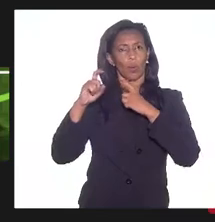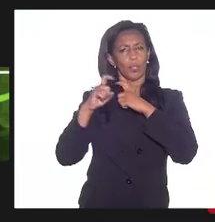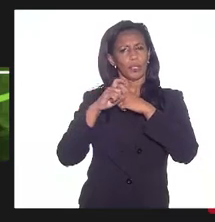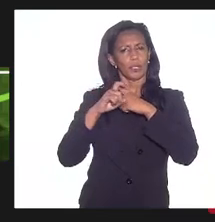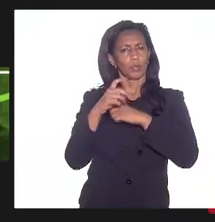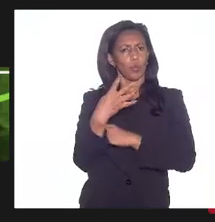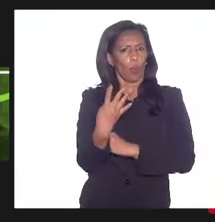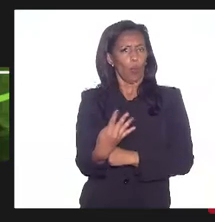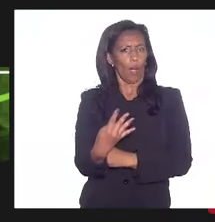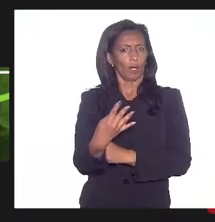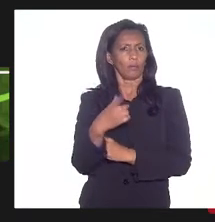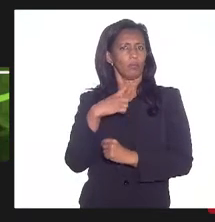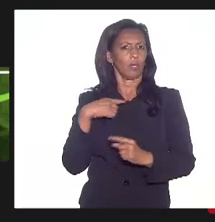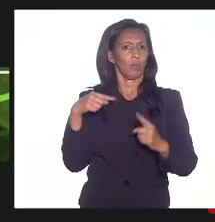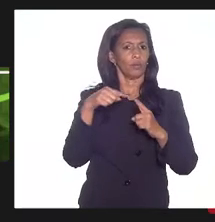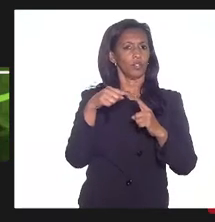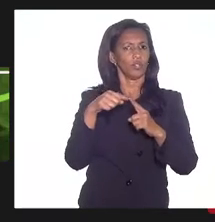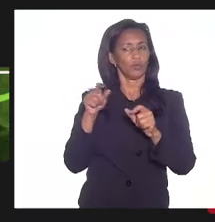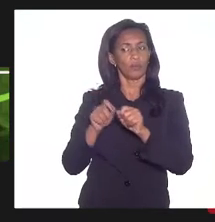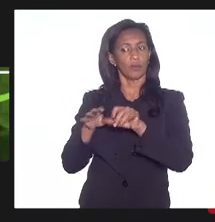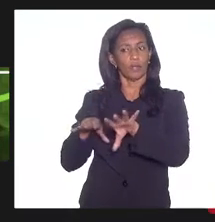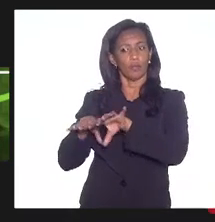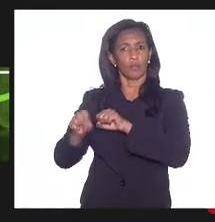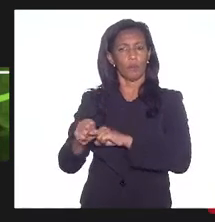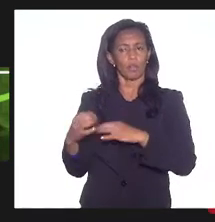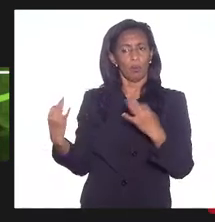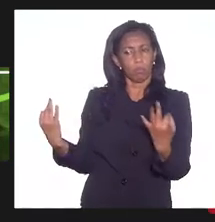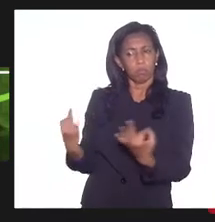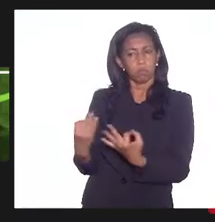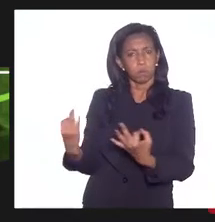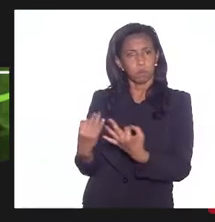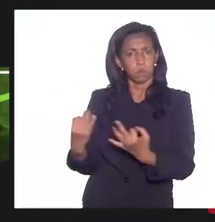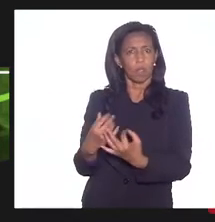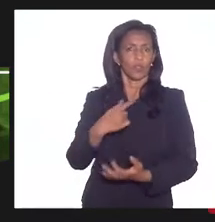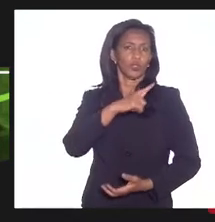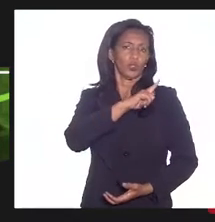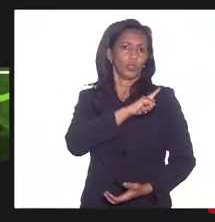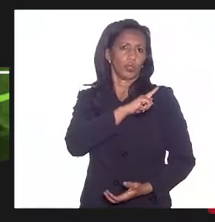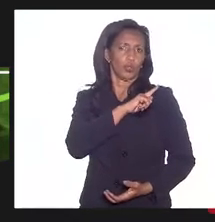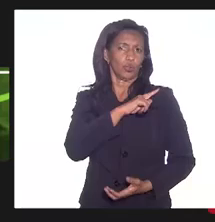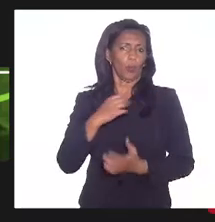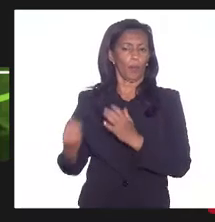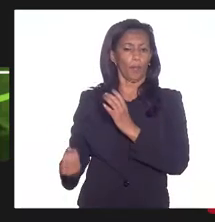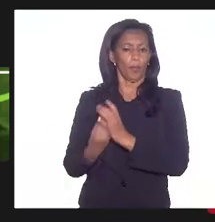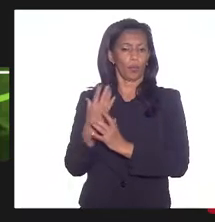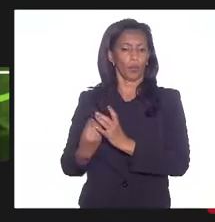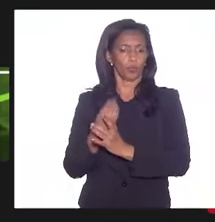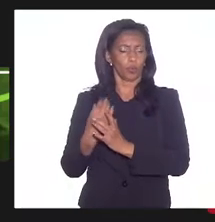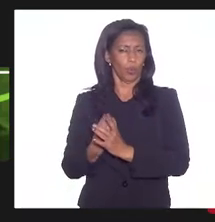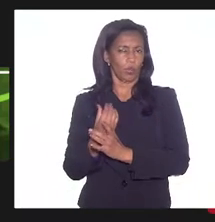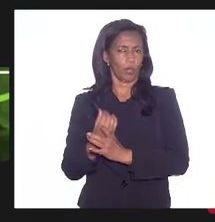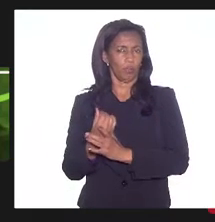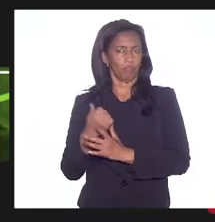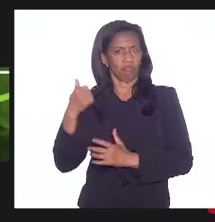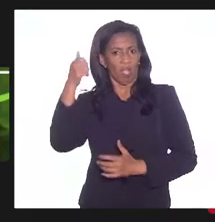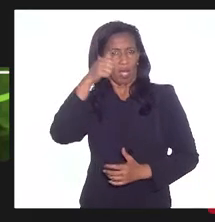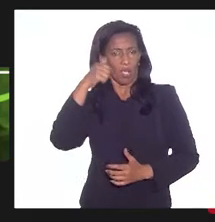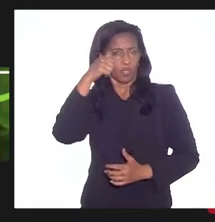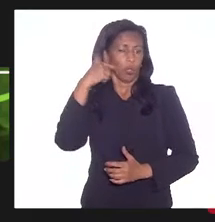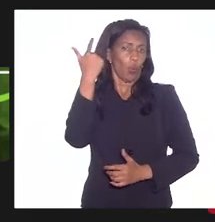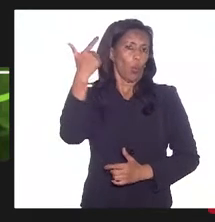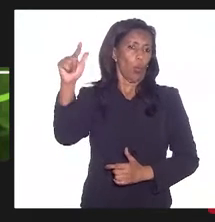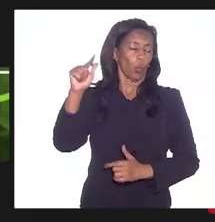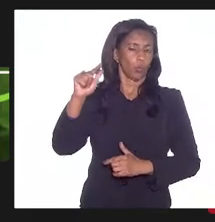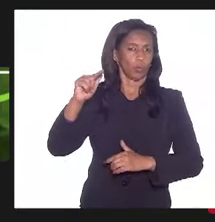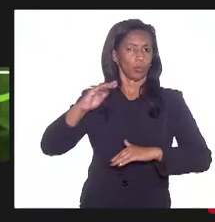o objetivo de promover a formação, o aperfeiçoamento e o intercâmbio de gestores, produtores, pesquisadores, artistas e outros profissionais. No